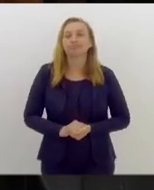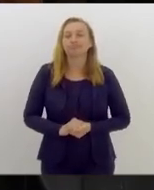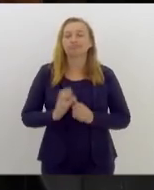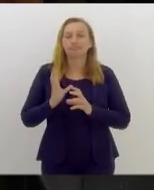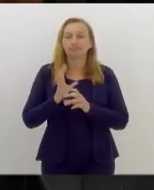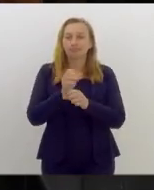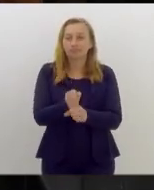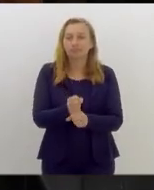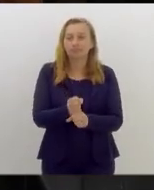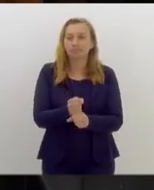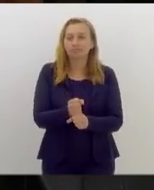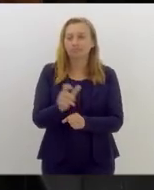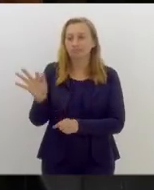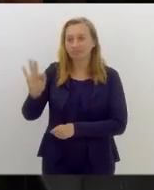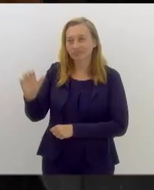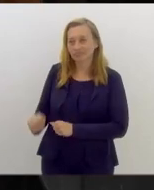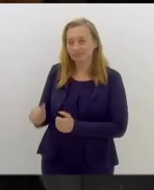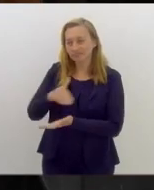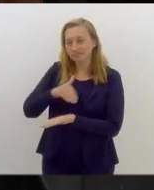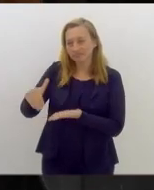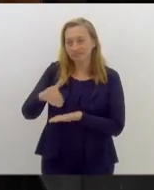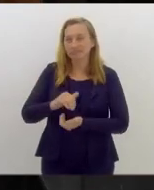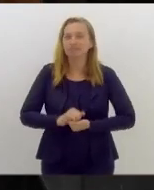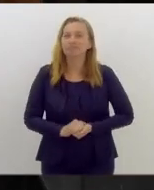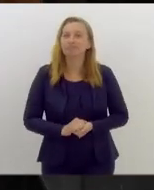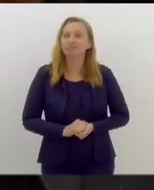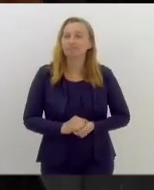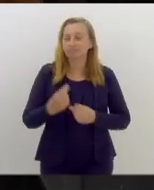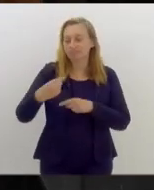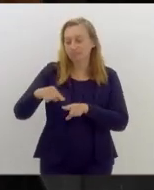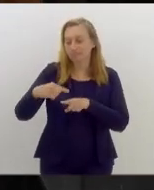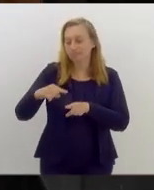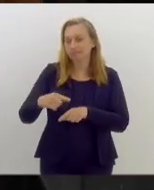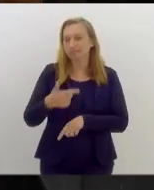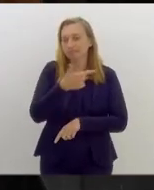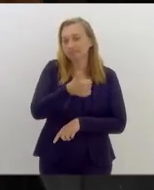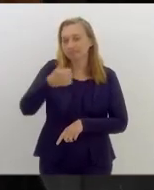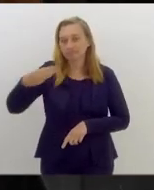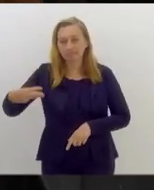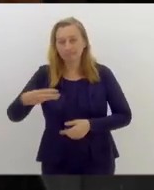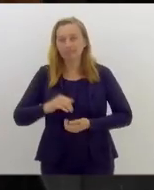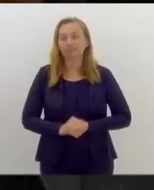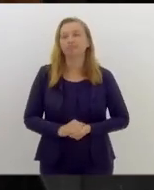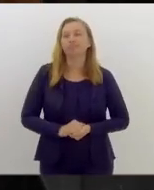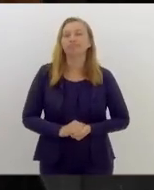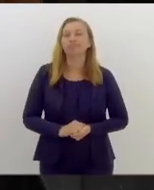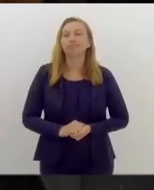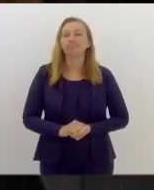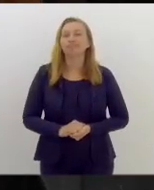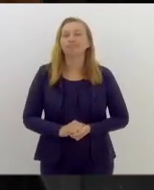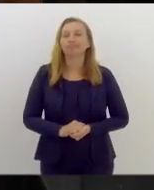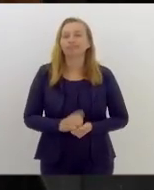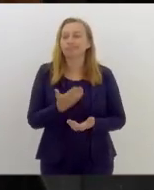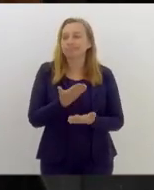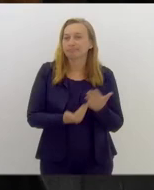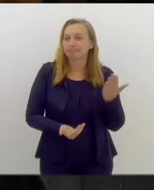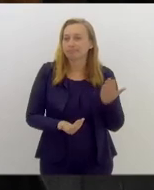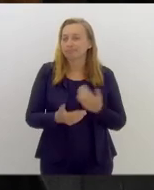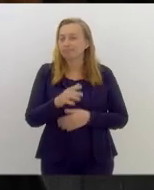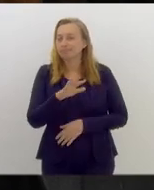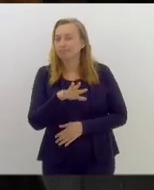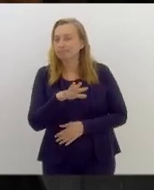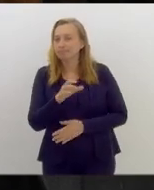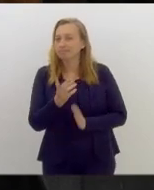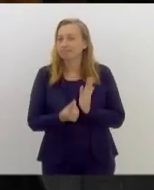da Fazenda, implicaria para 2023 uma perda mínima no